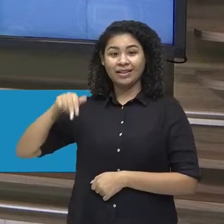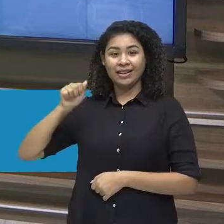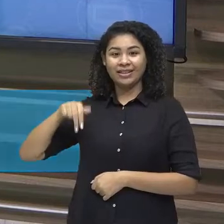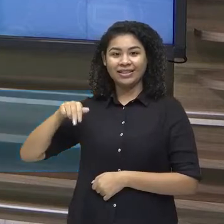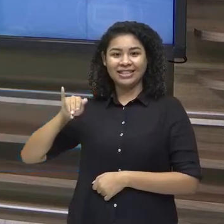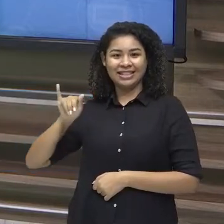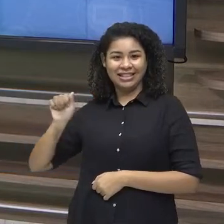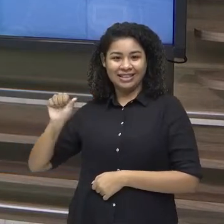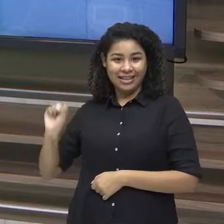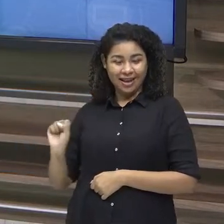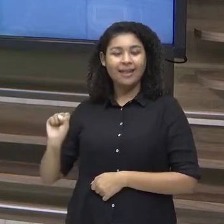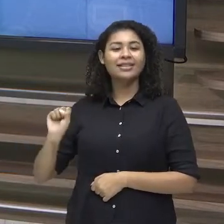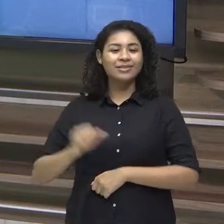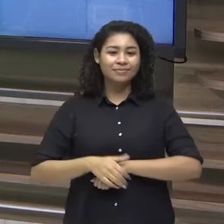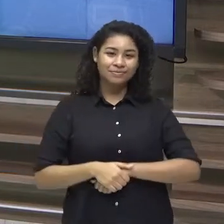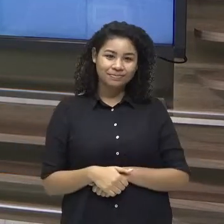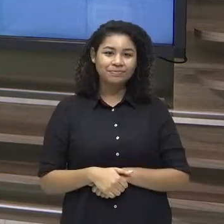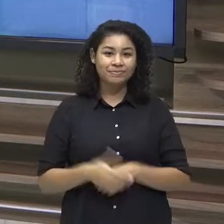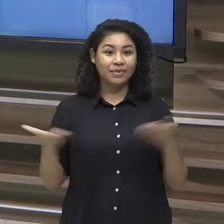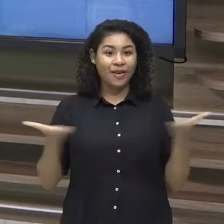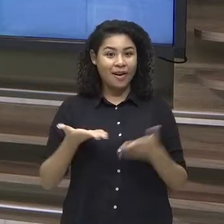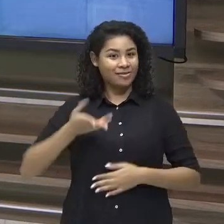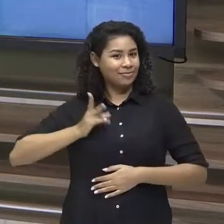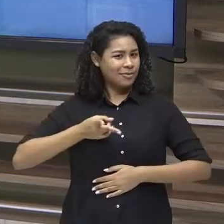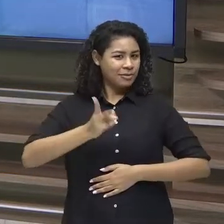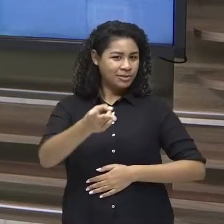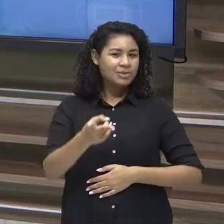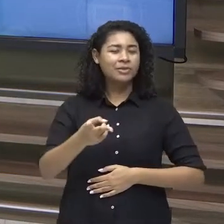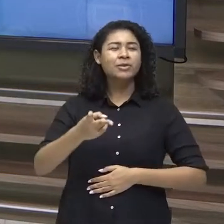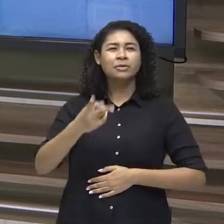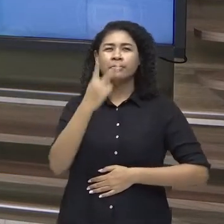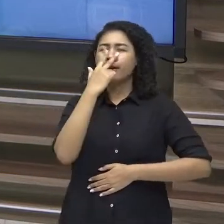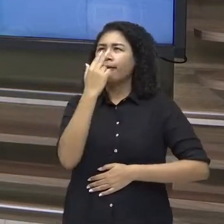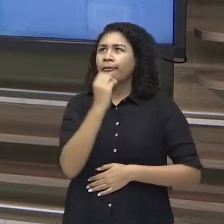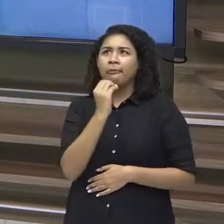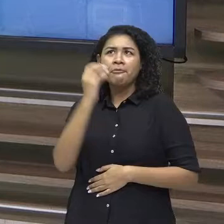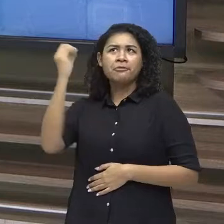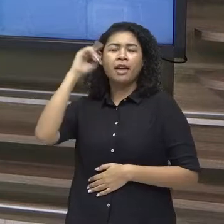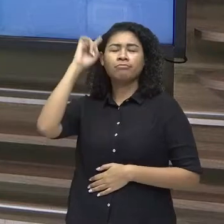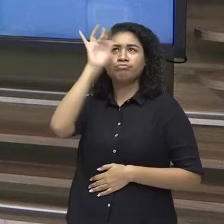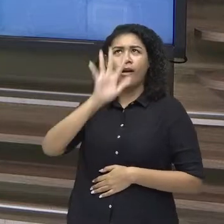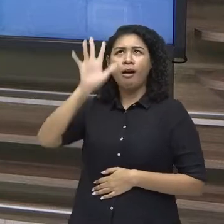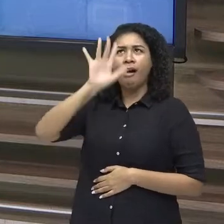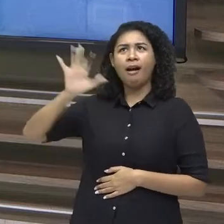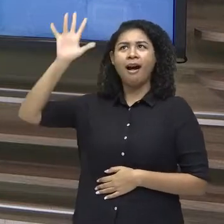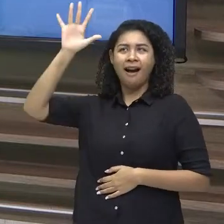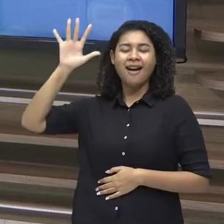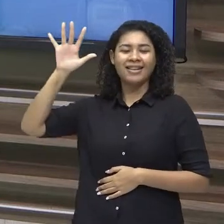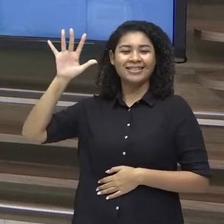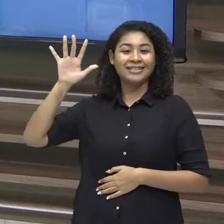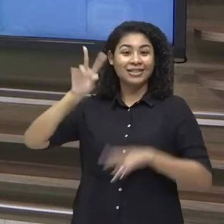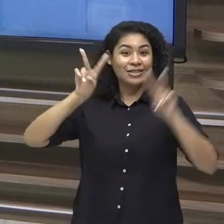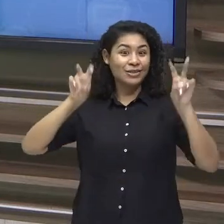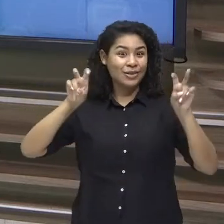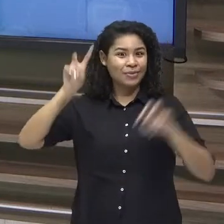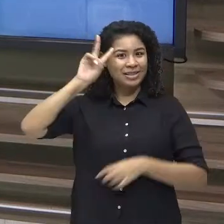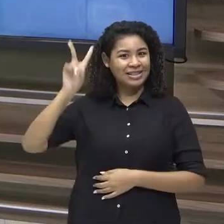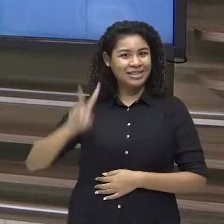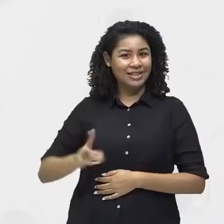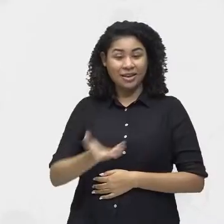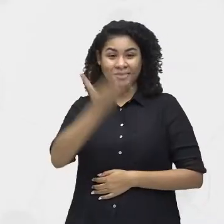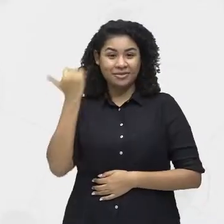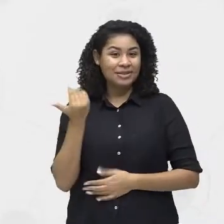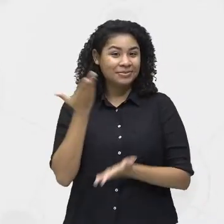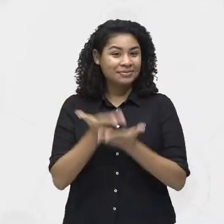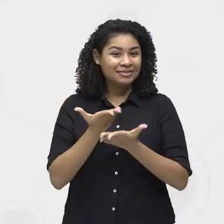de História, e vamos dar prosseguimento nessa nossa viagem magnífica pelo mundo da História, com mais uma aula. Vamos lá para a aula de